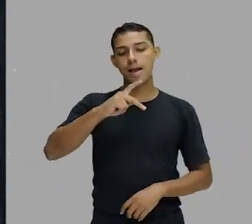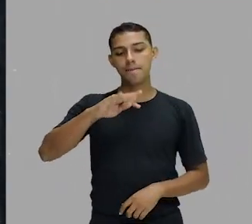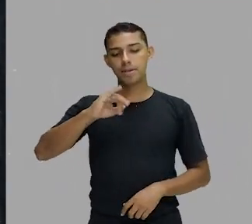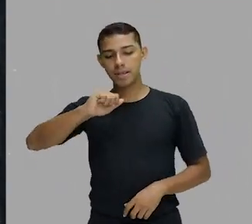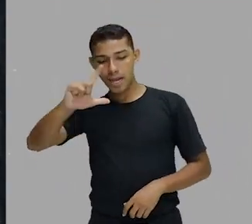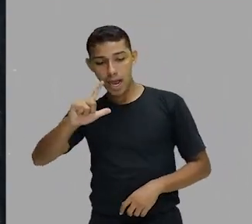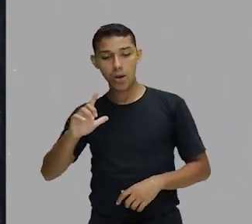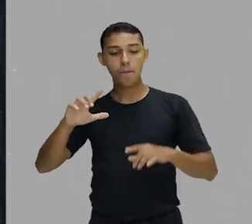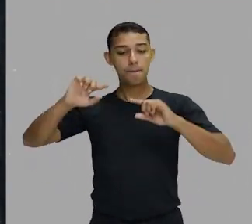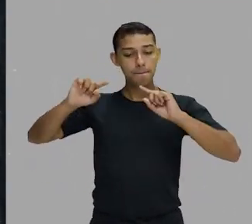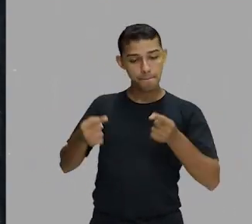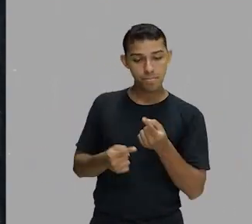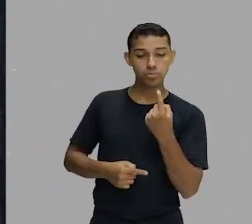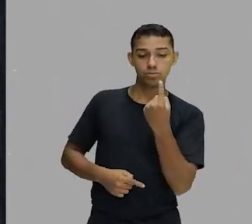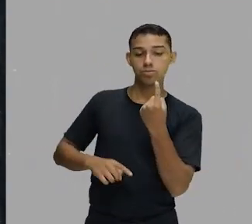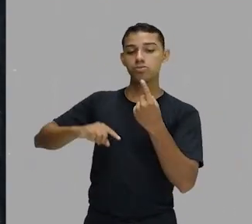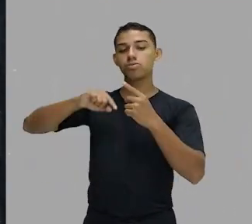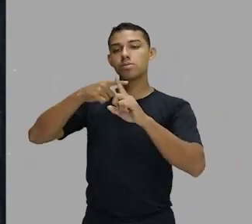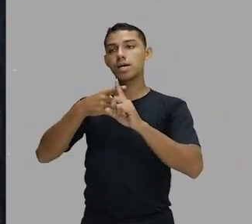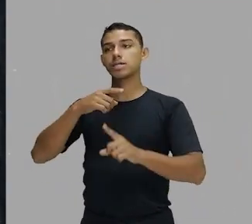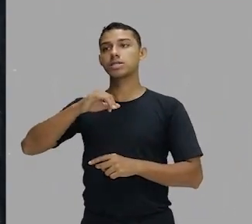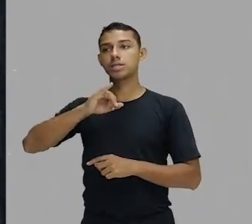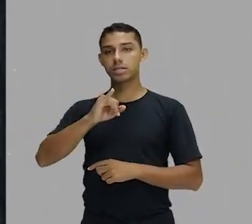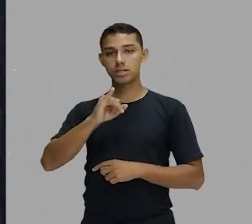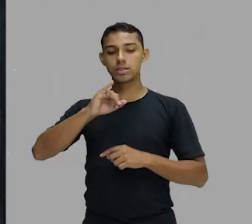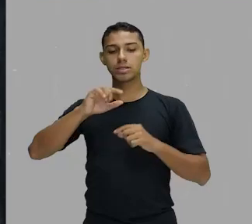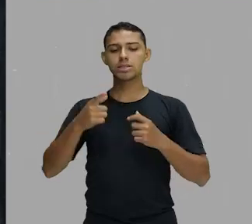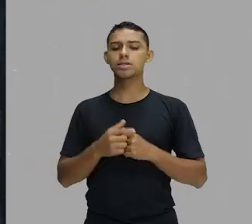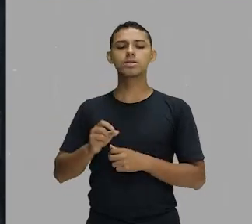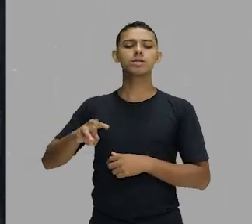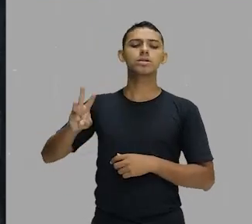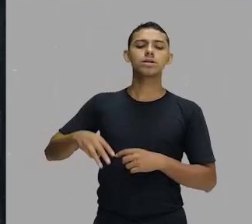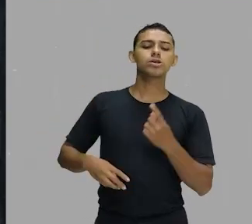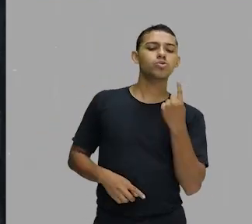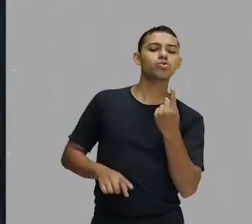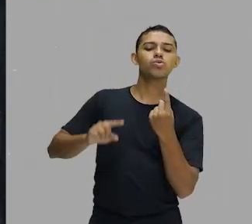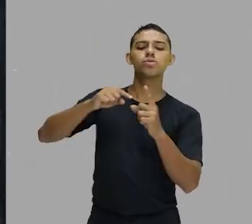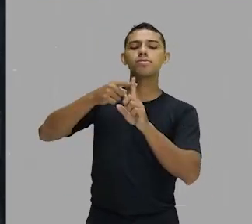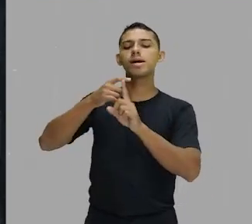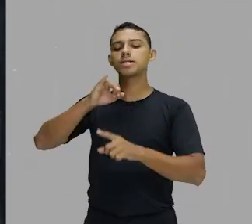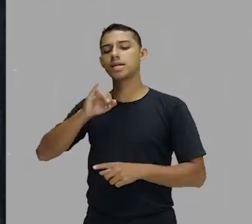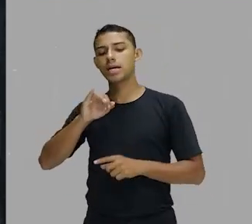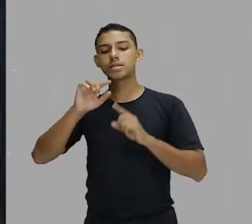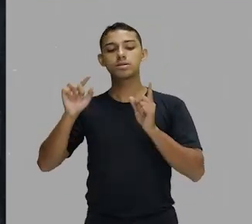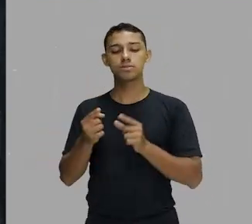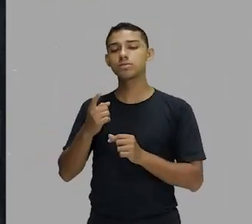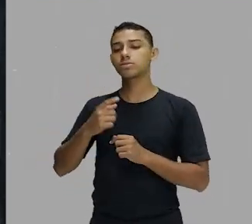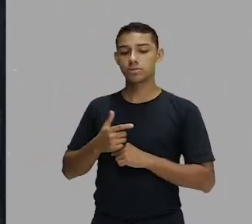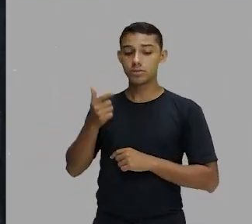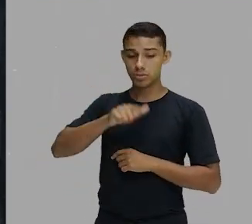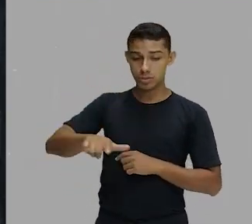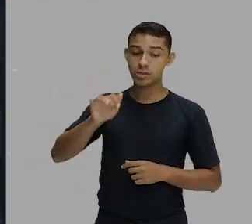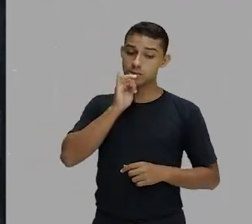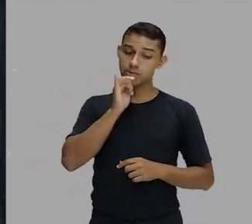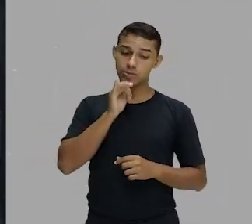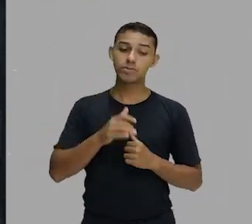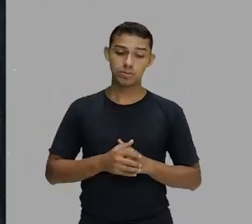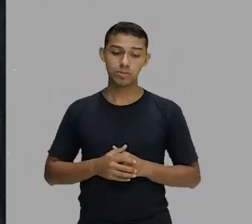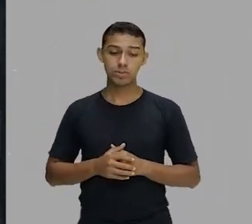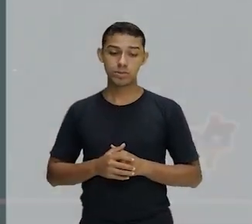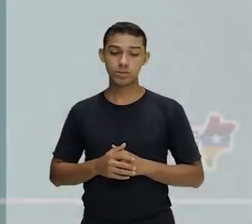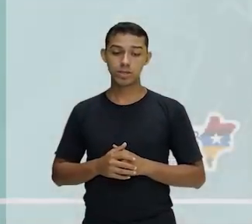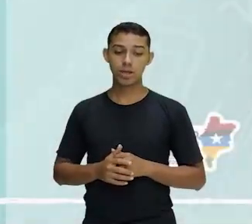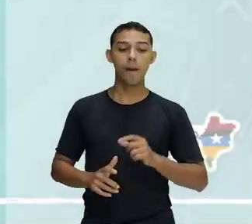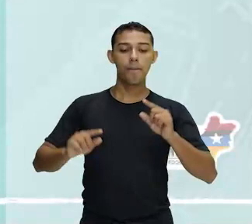1 mais taxa que multiplica 1 mais taxa. E esse 1 mais taxa, tá vendo que ele se repete? Isso me permite colocar ele na